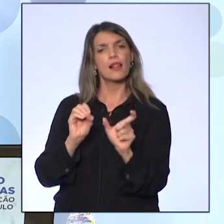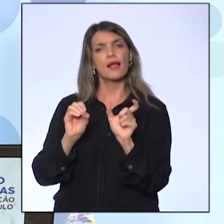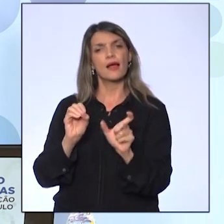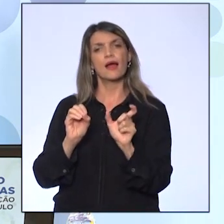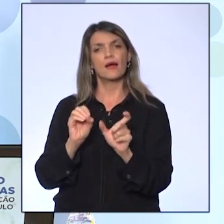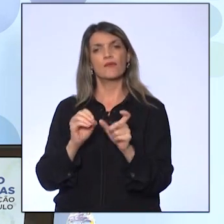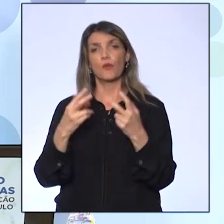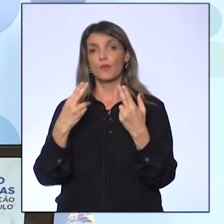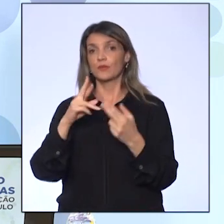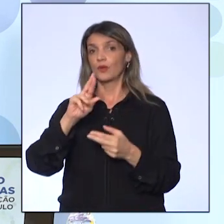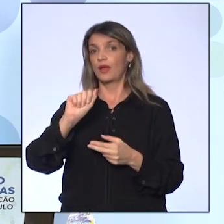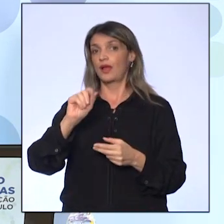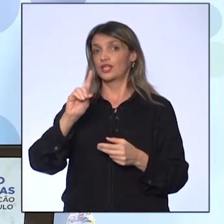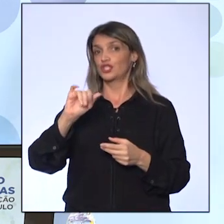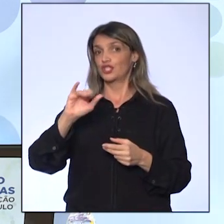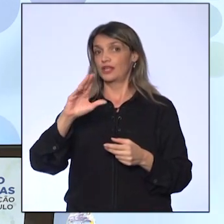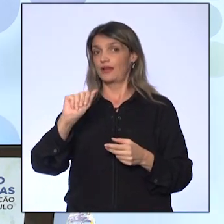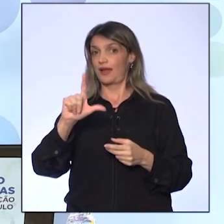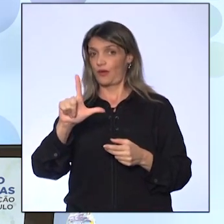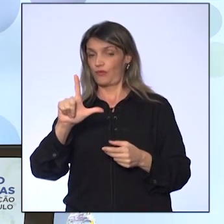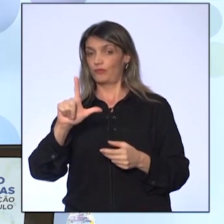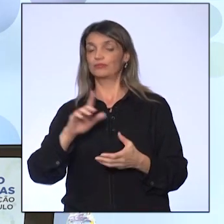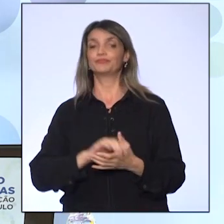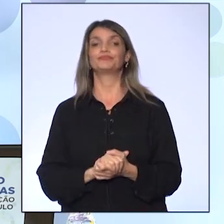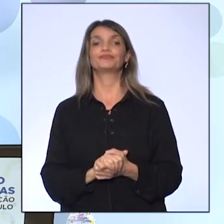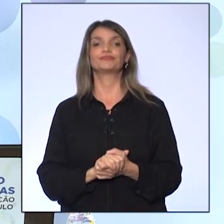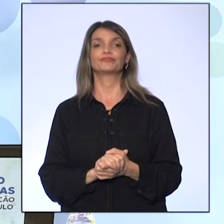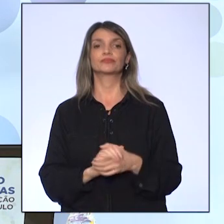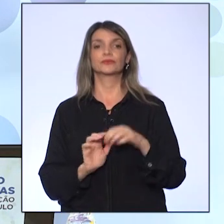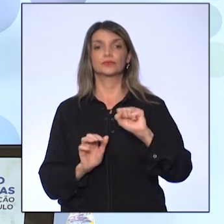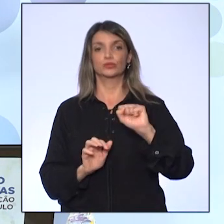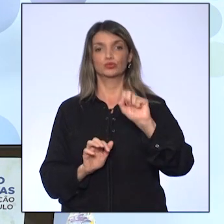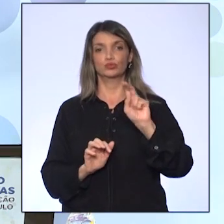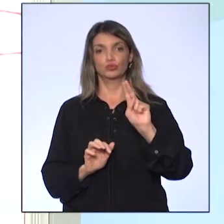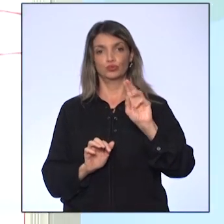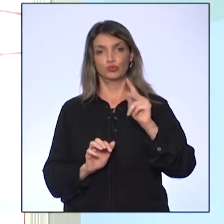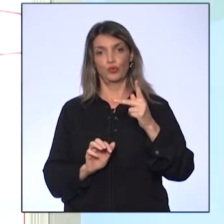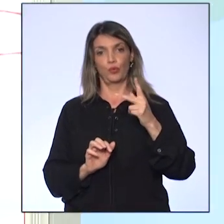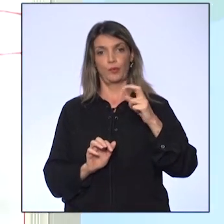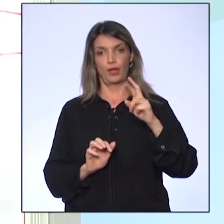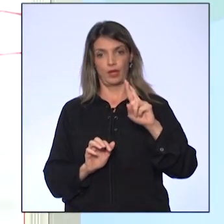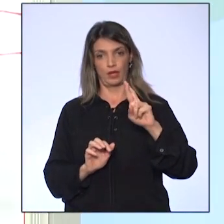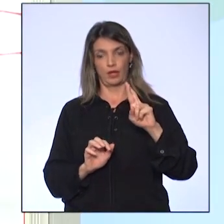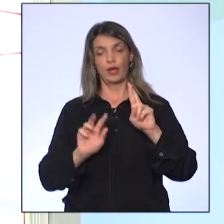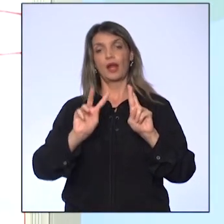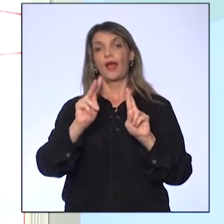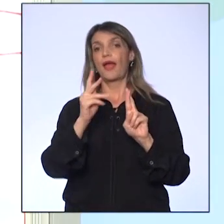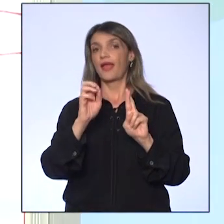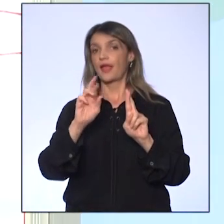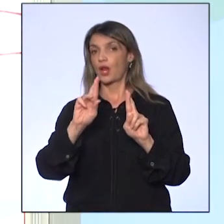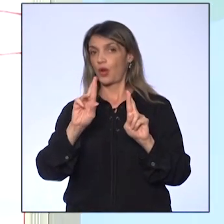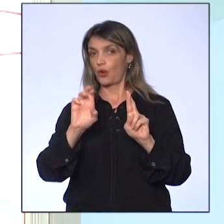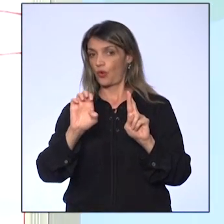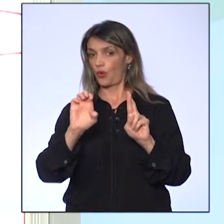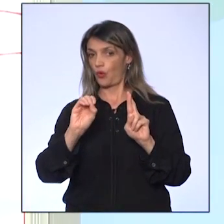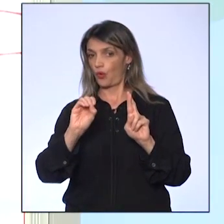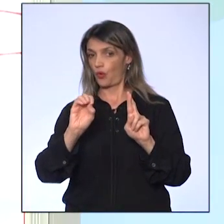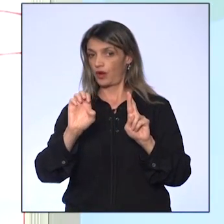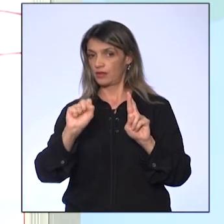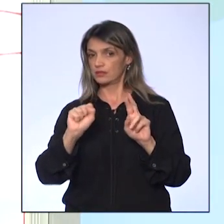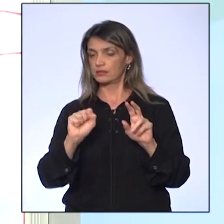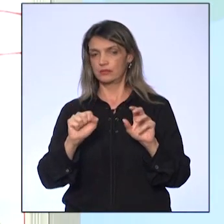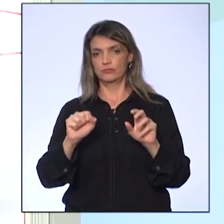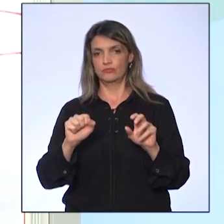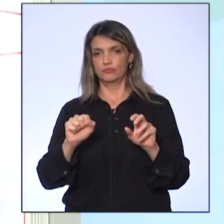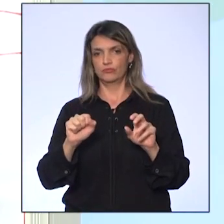mesmo radical, certo? Então, olha aqui, ó. Super, mais a palavra hero, né? Super é igual ao